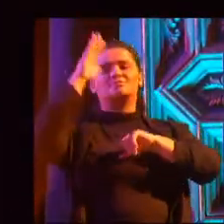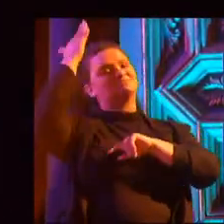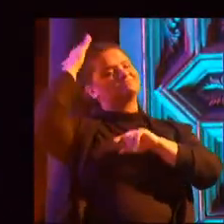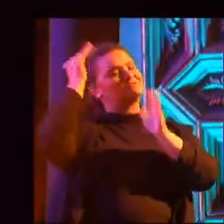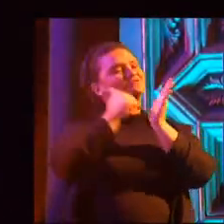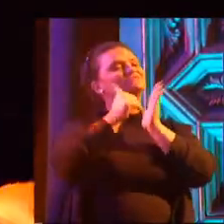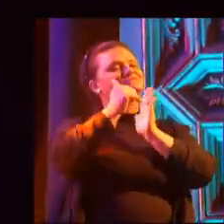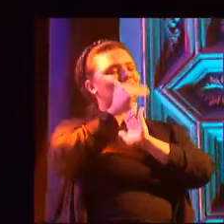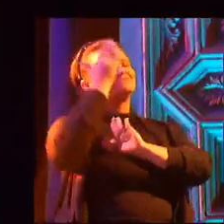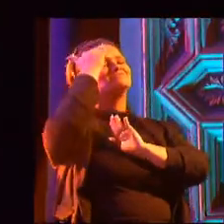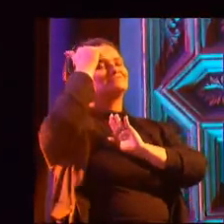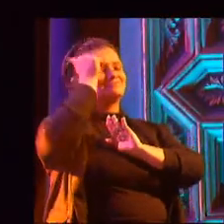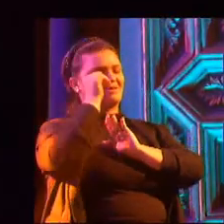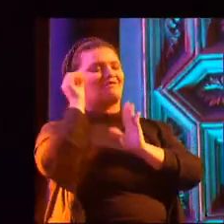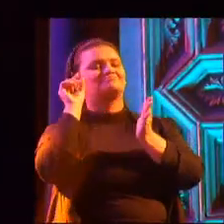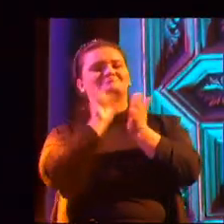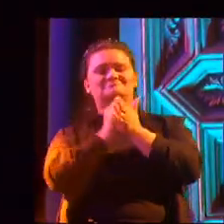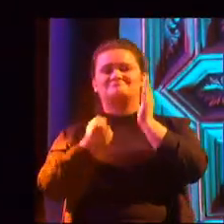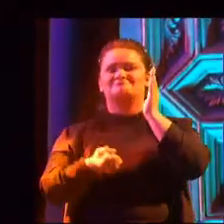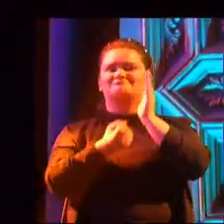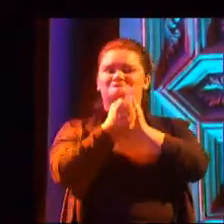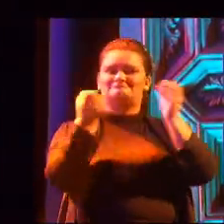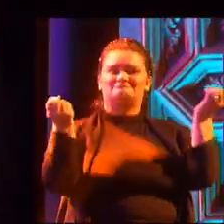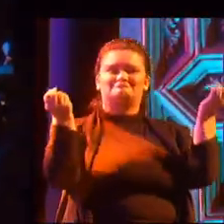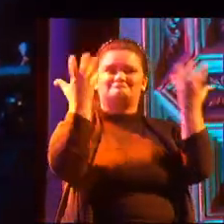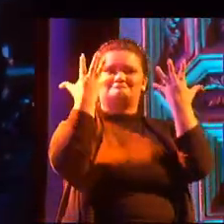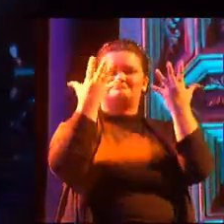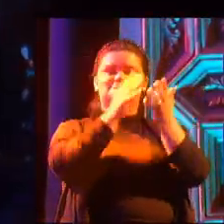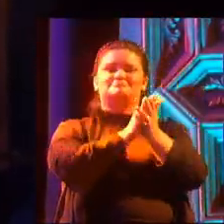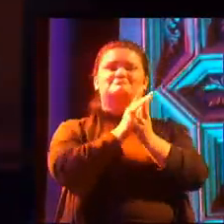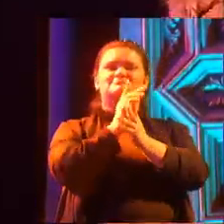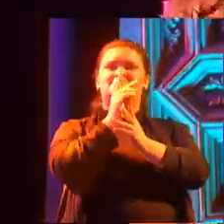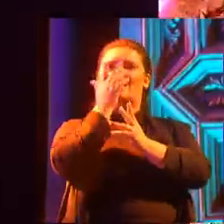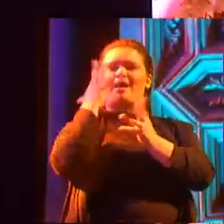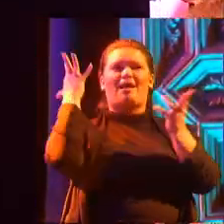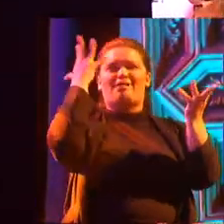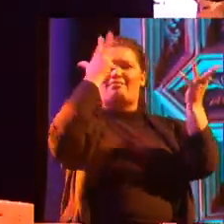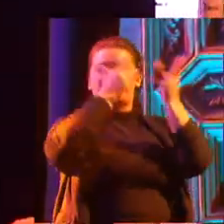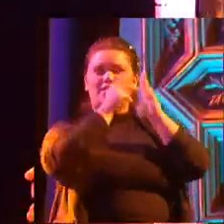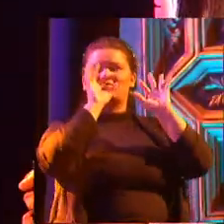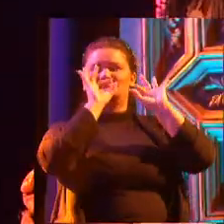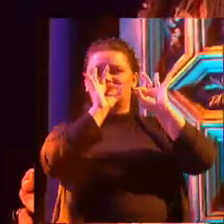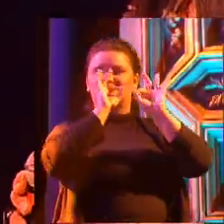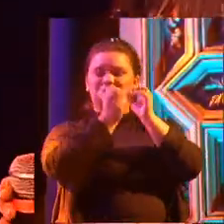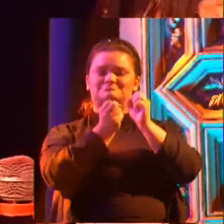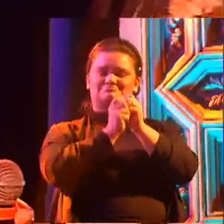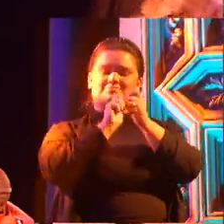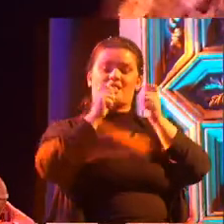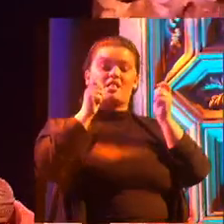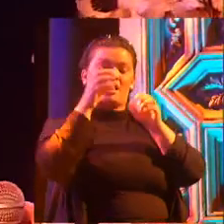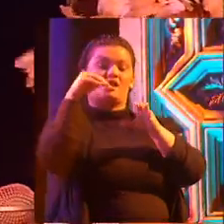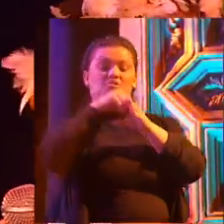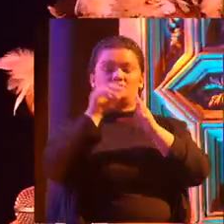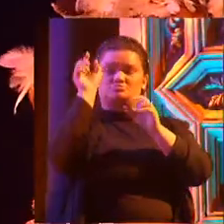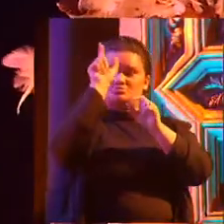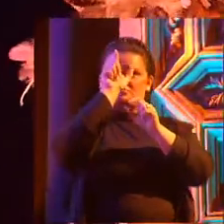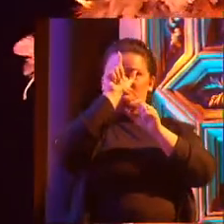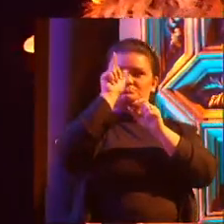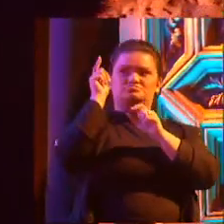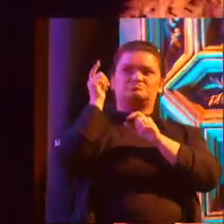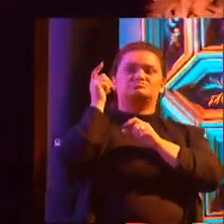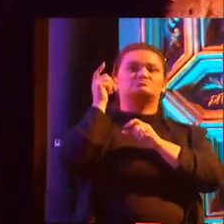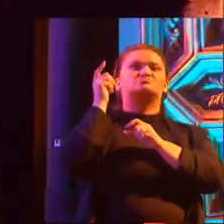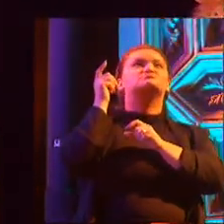todos sabem, têm dado um show. Ah, mas esteticamente a gente tem crescido muito dentro do audiovisual. Acho